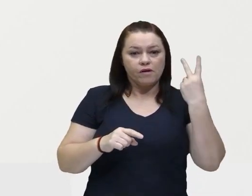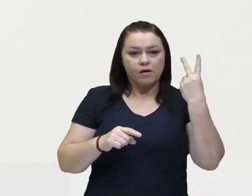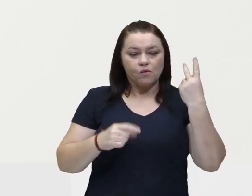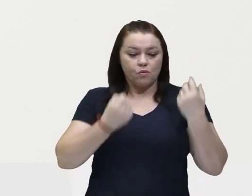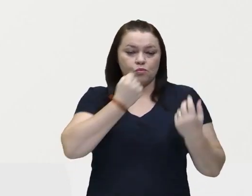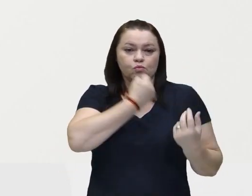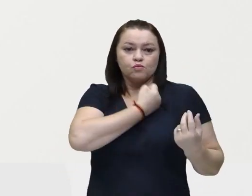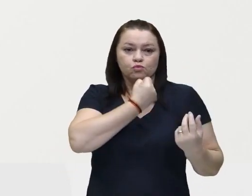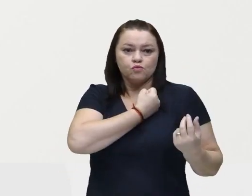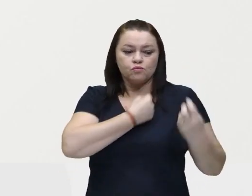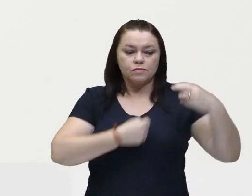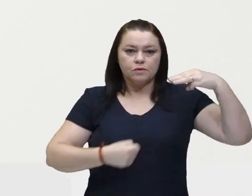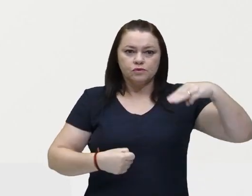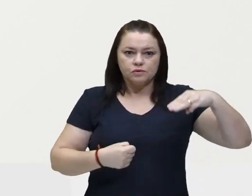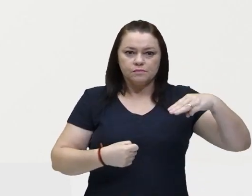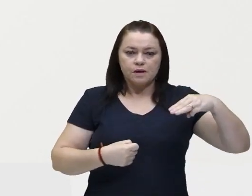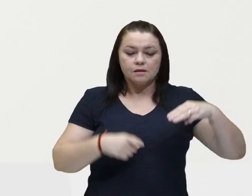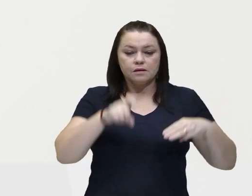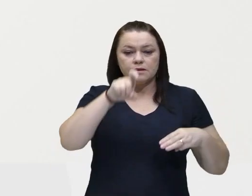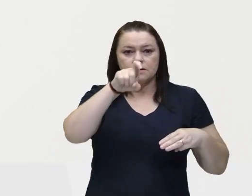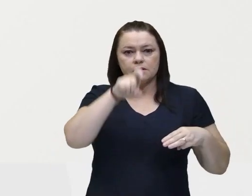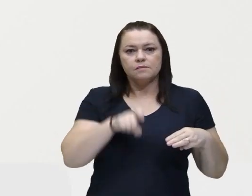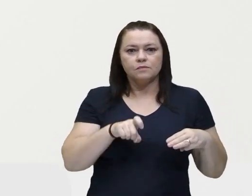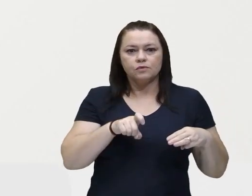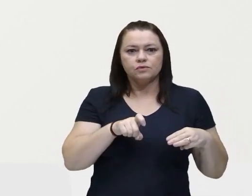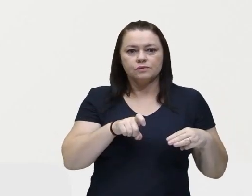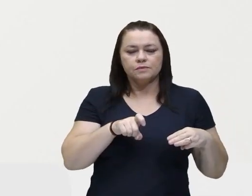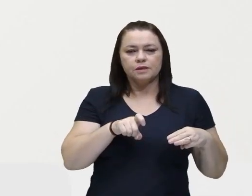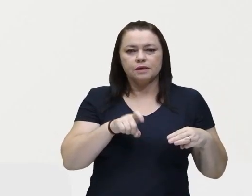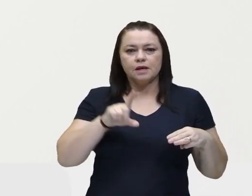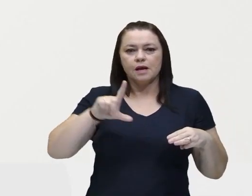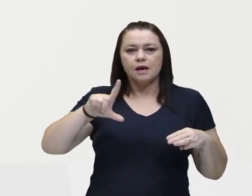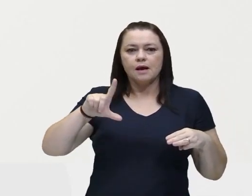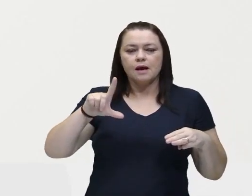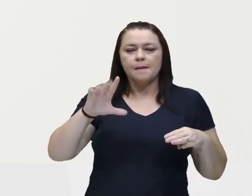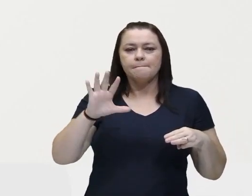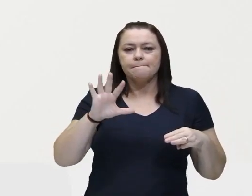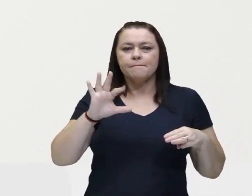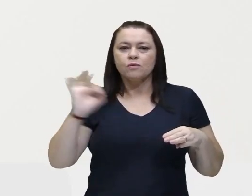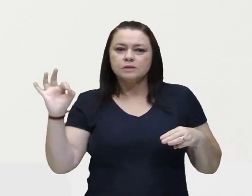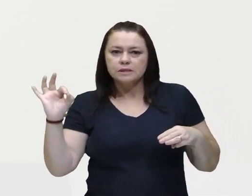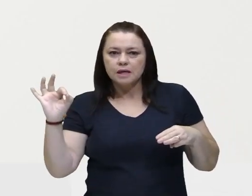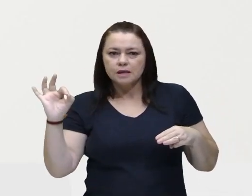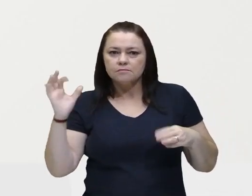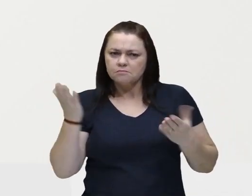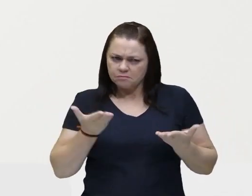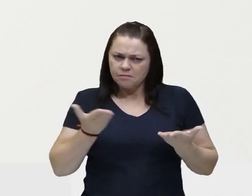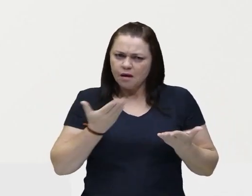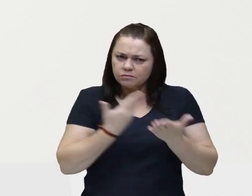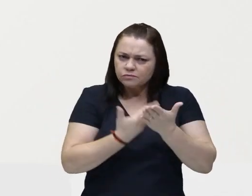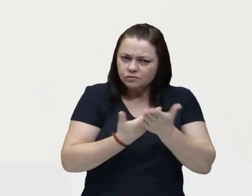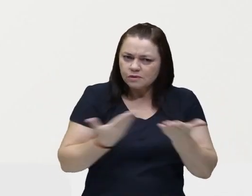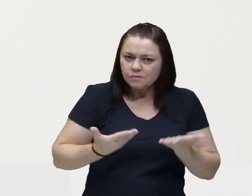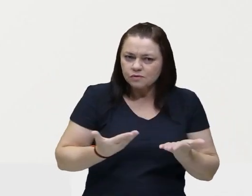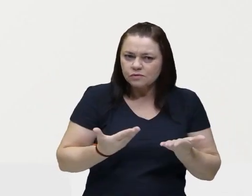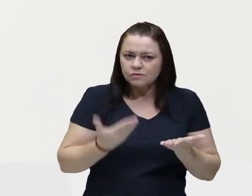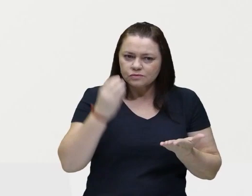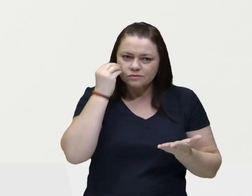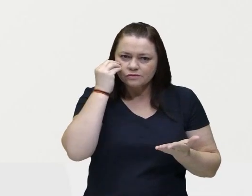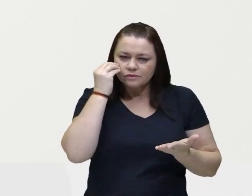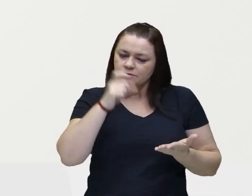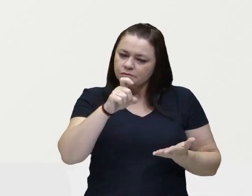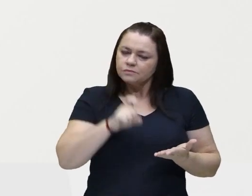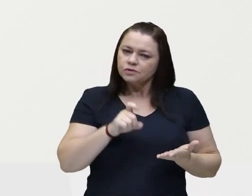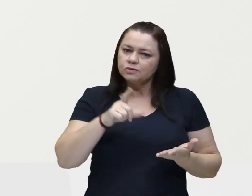certo? E multiplicar por 100. Nós vimos hoje. Basta pegar esse valor e multiplicar por 100.